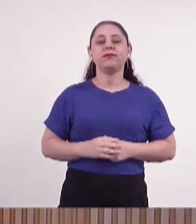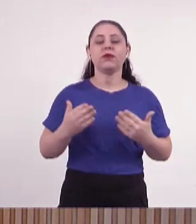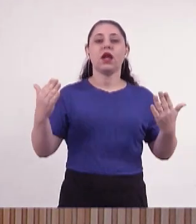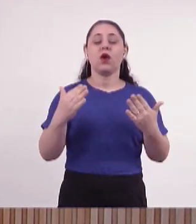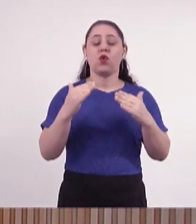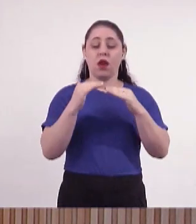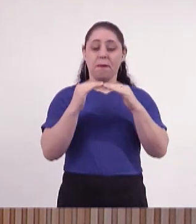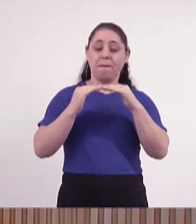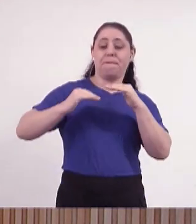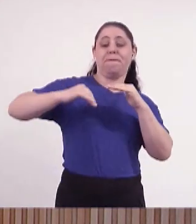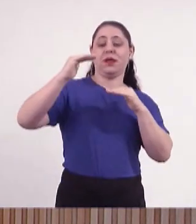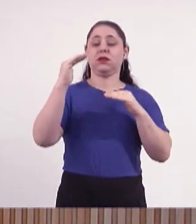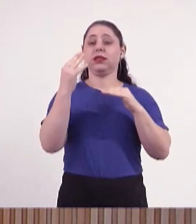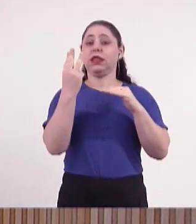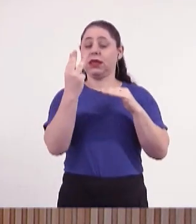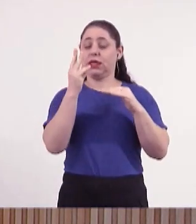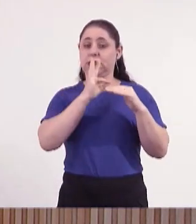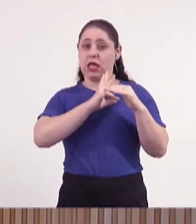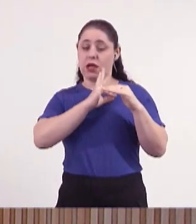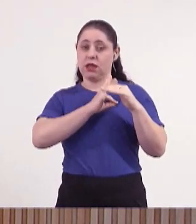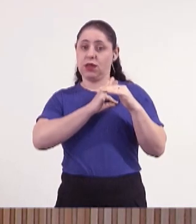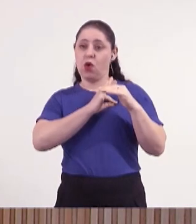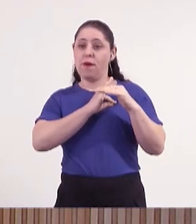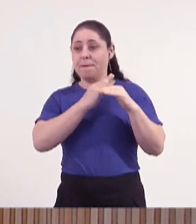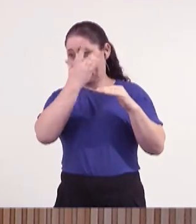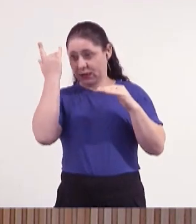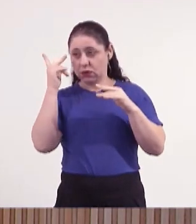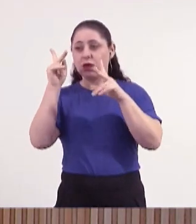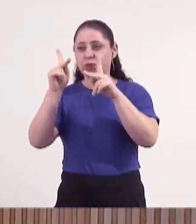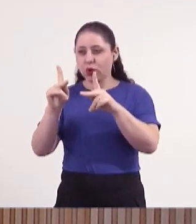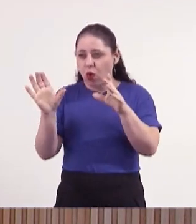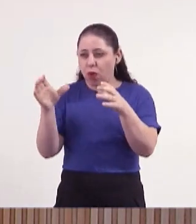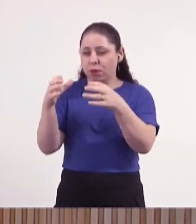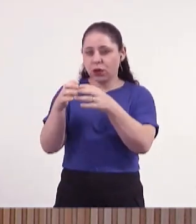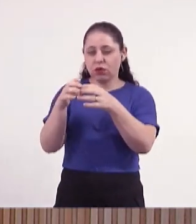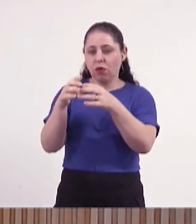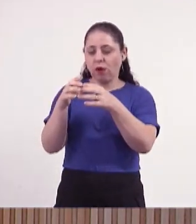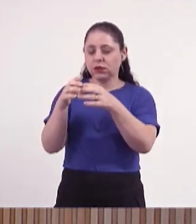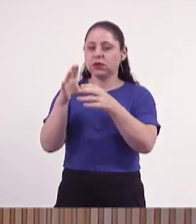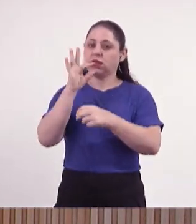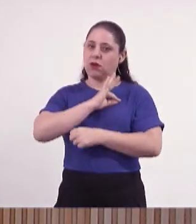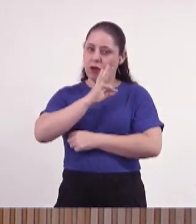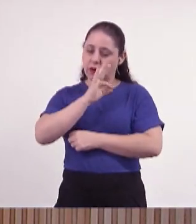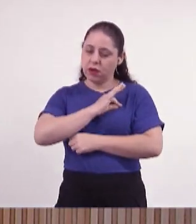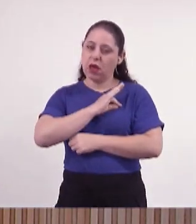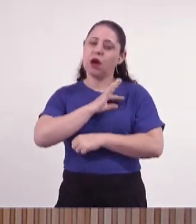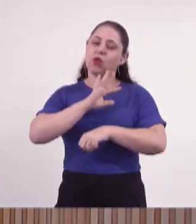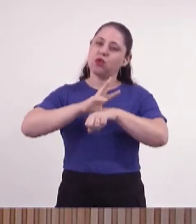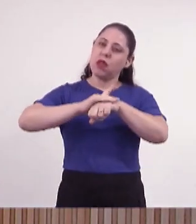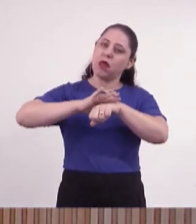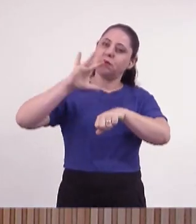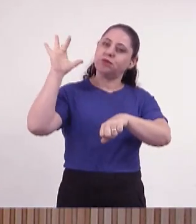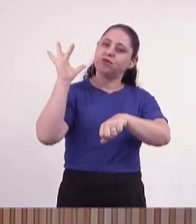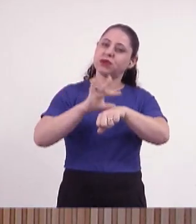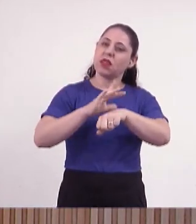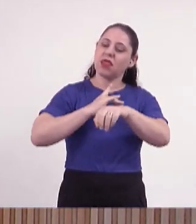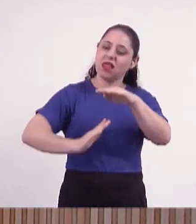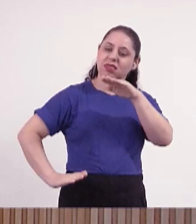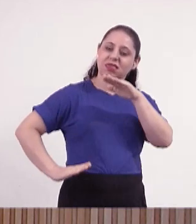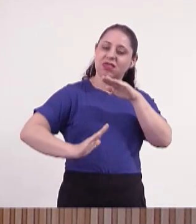de isenção aumenta para 3 salários mínimos. Então, toda a remuneração que aquele servidor com doença incapacitante,